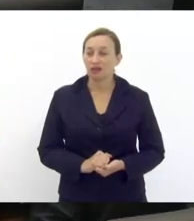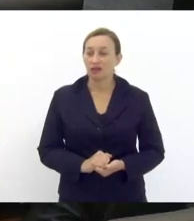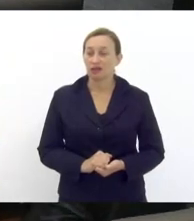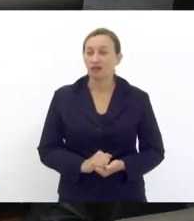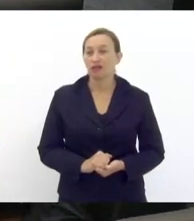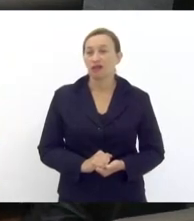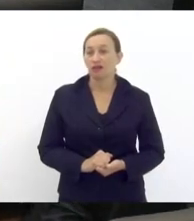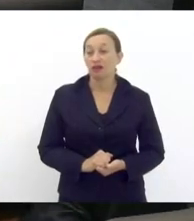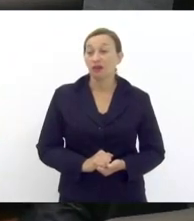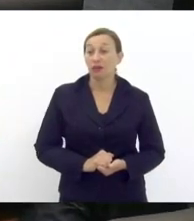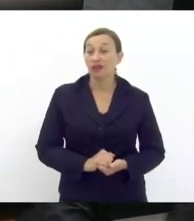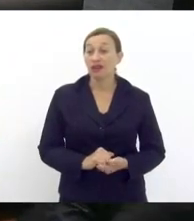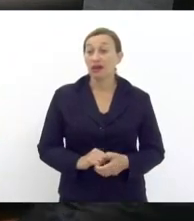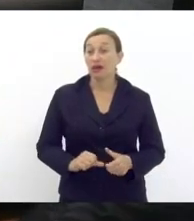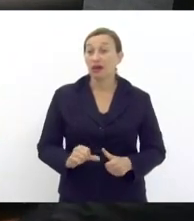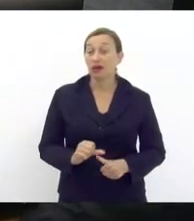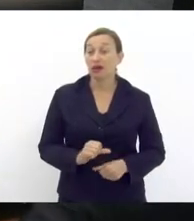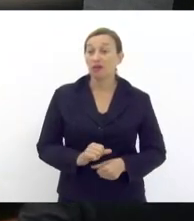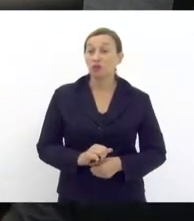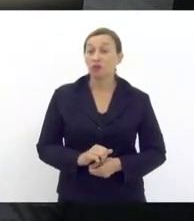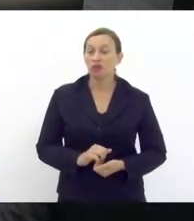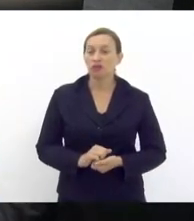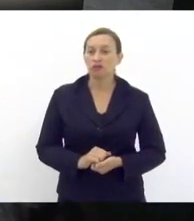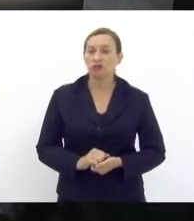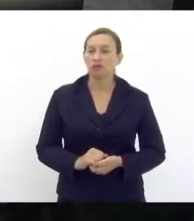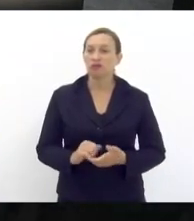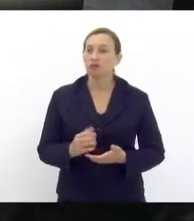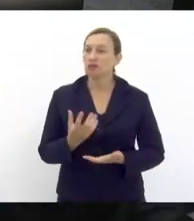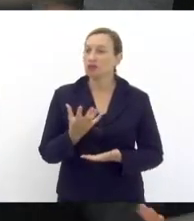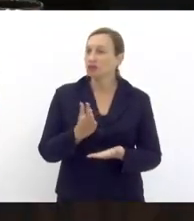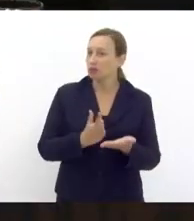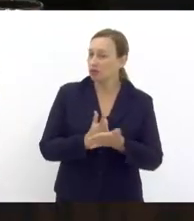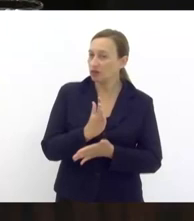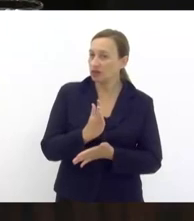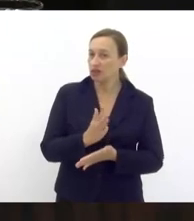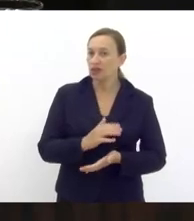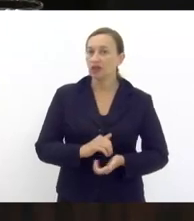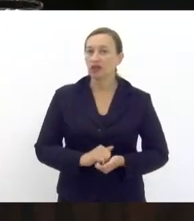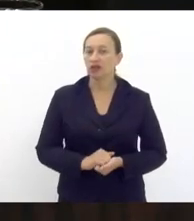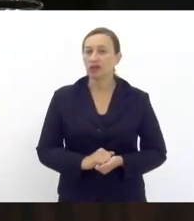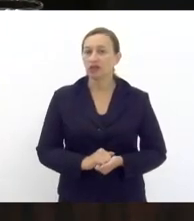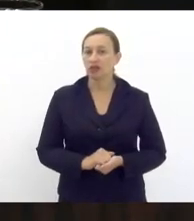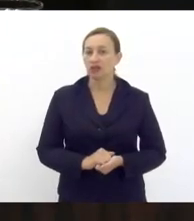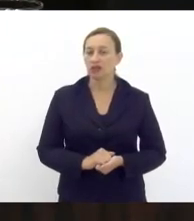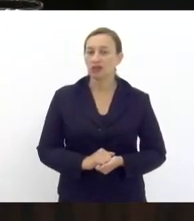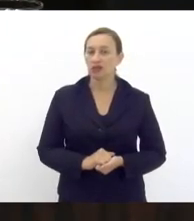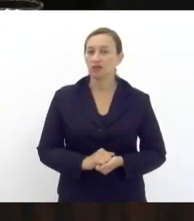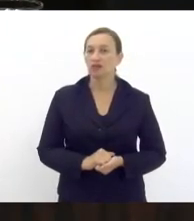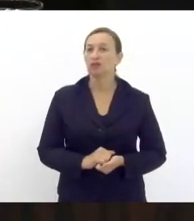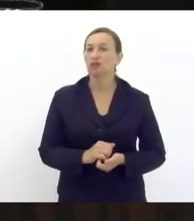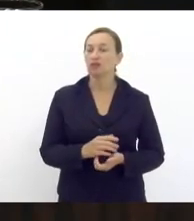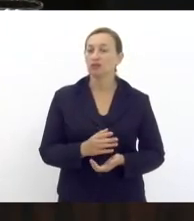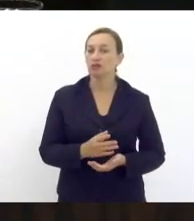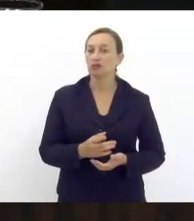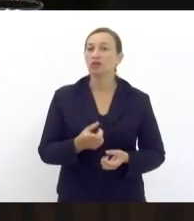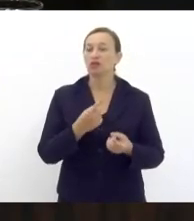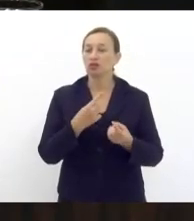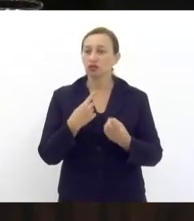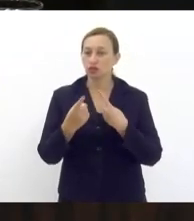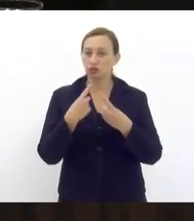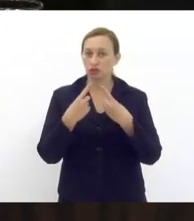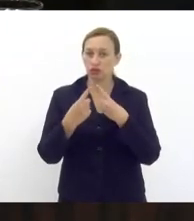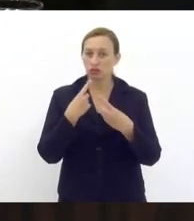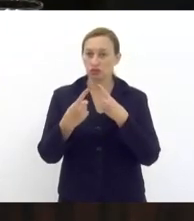Boa tarde, presidente. Parecer favorável. Com os pareceres emitidos. Obrigado aí. Com os pareceres emitidos. Em